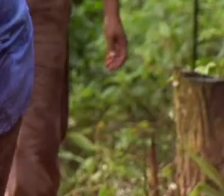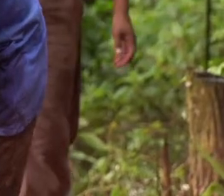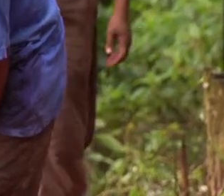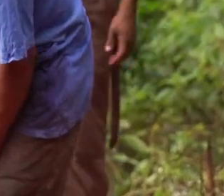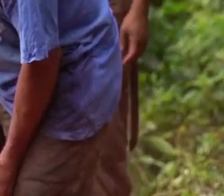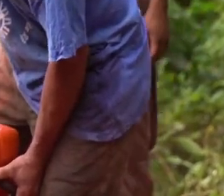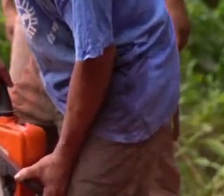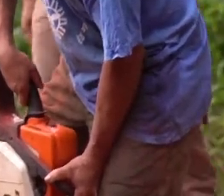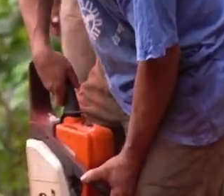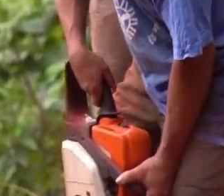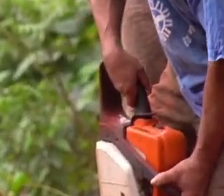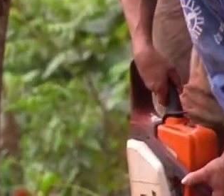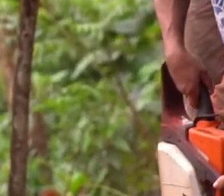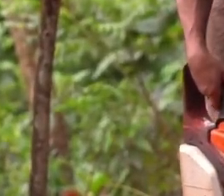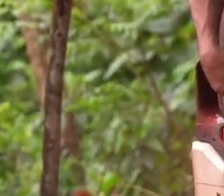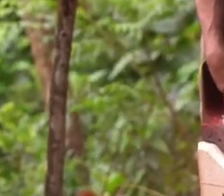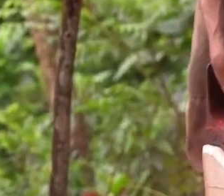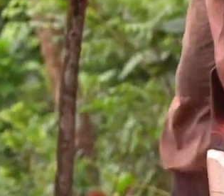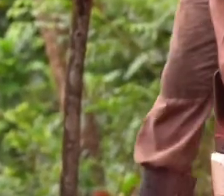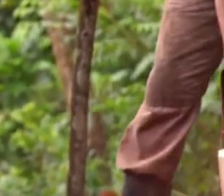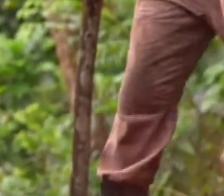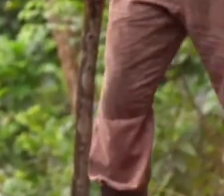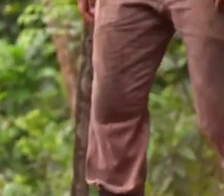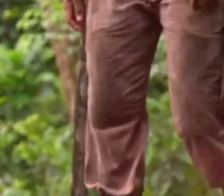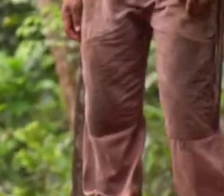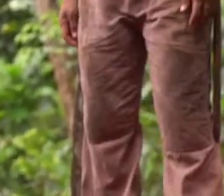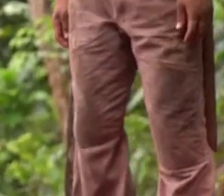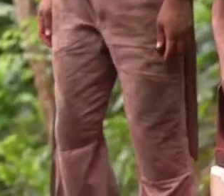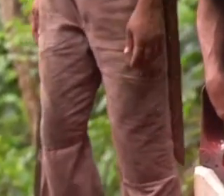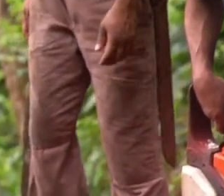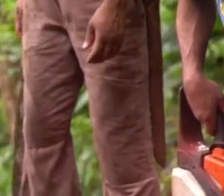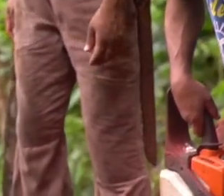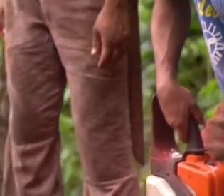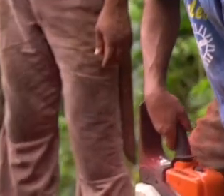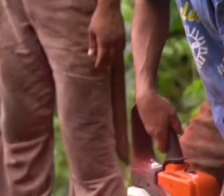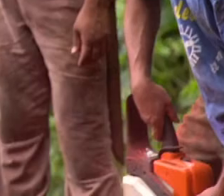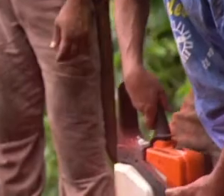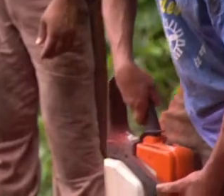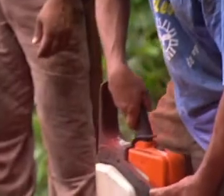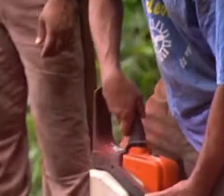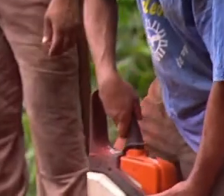casa vai ser de barro. Então ali tem